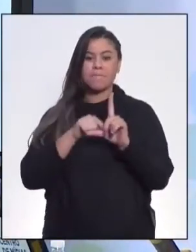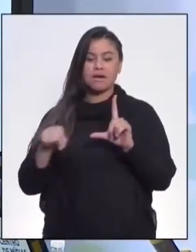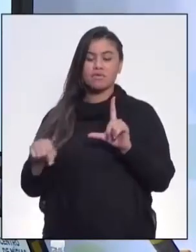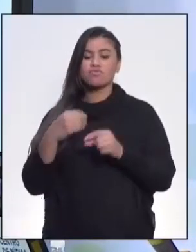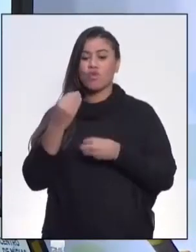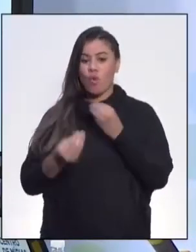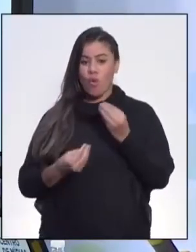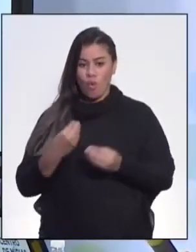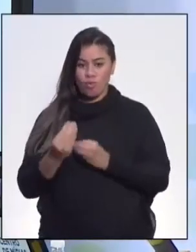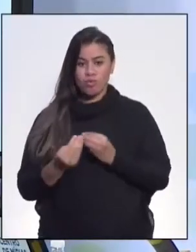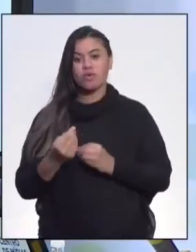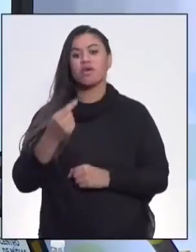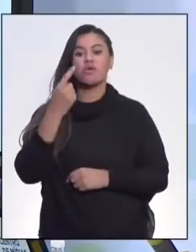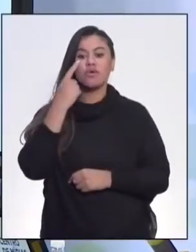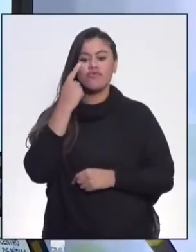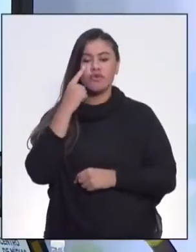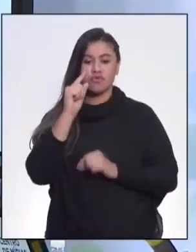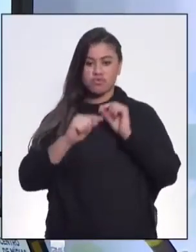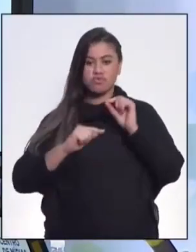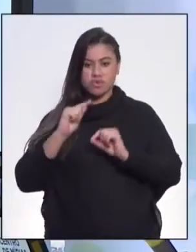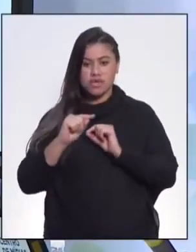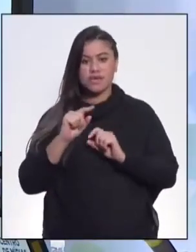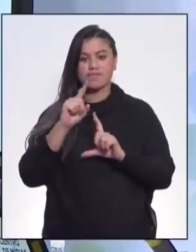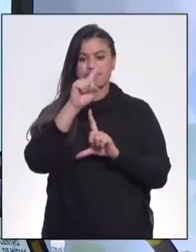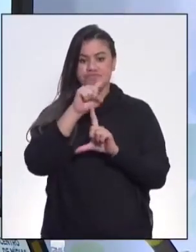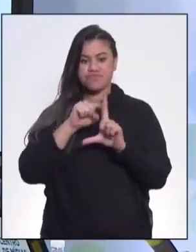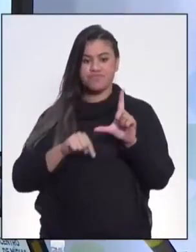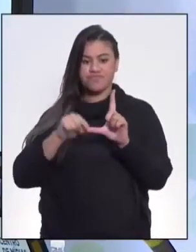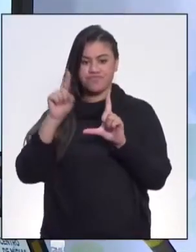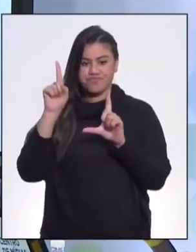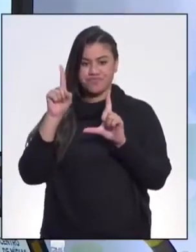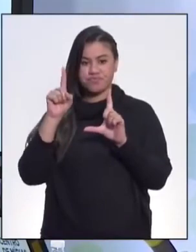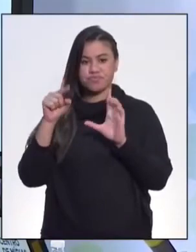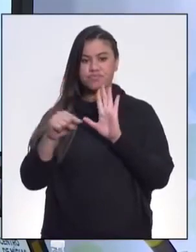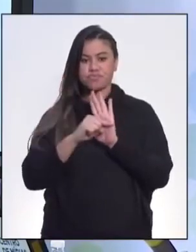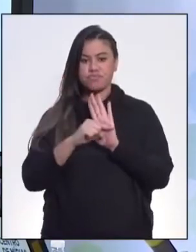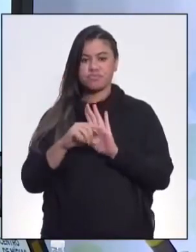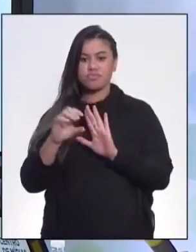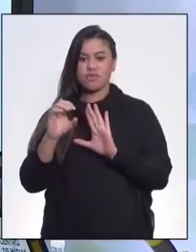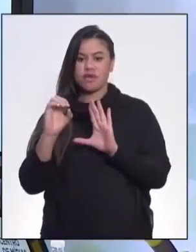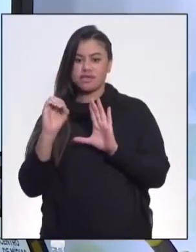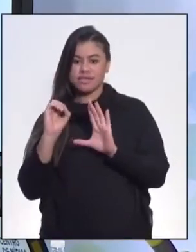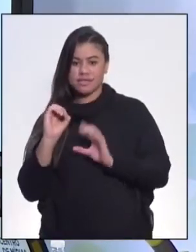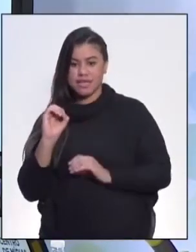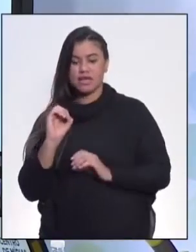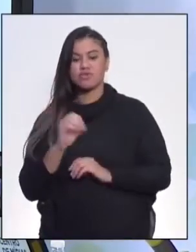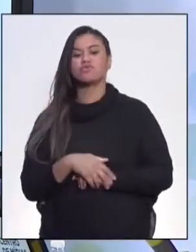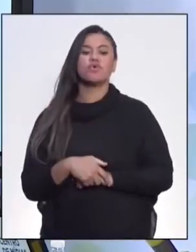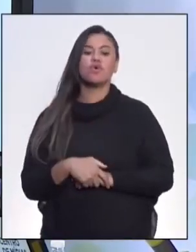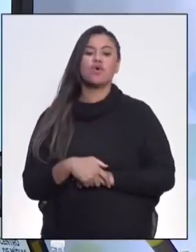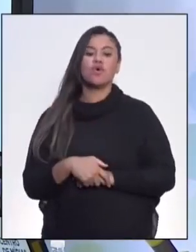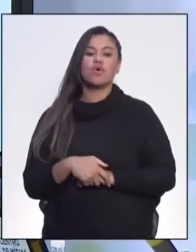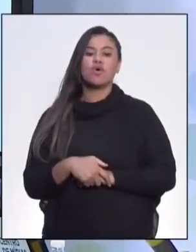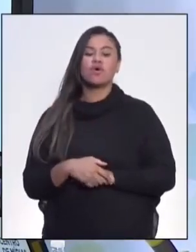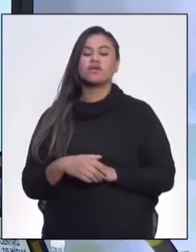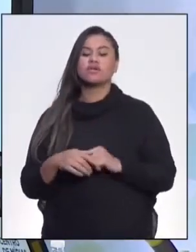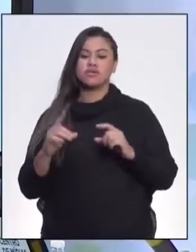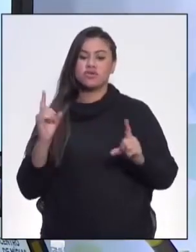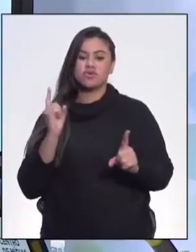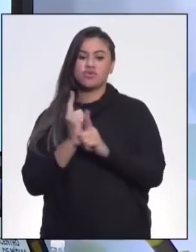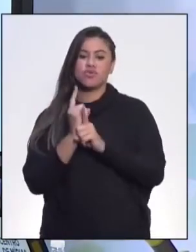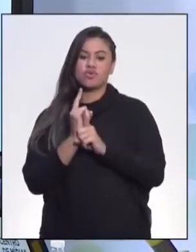faria? Eu iria observar o quê? O vértice, que é menos 4 e 0, e aonde cruza o eixo Y. Então, eu vou fazer